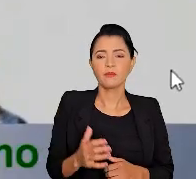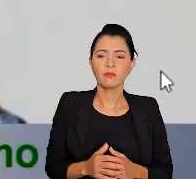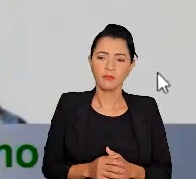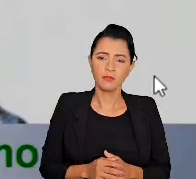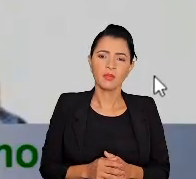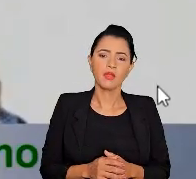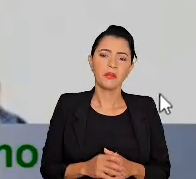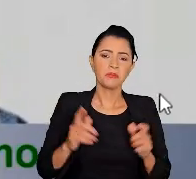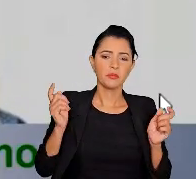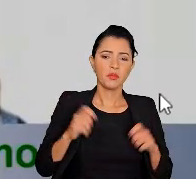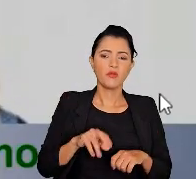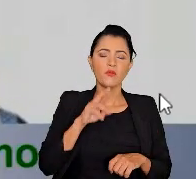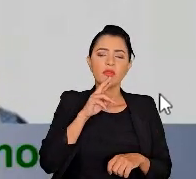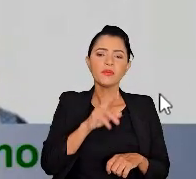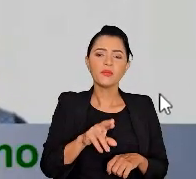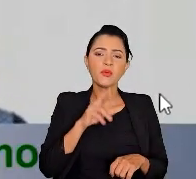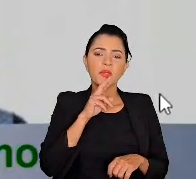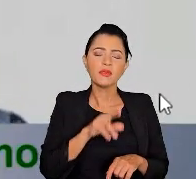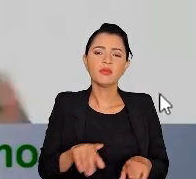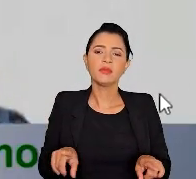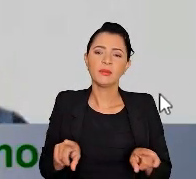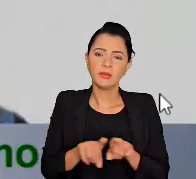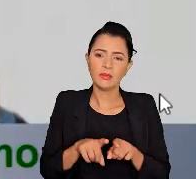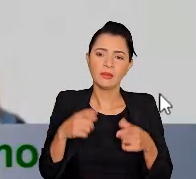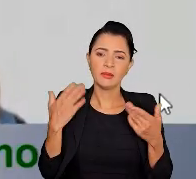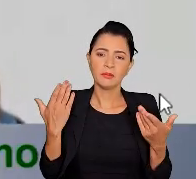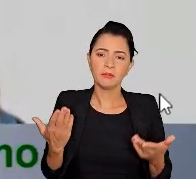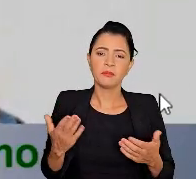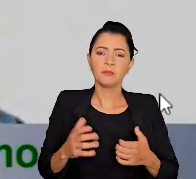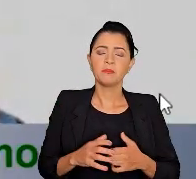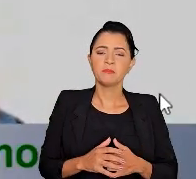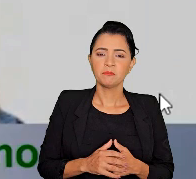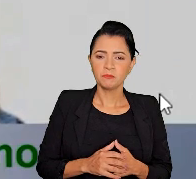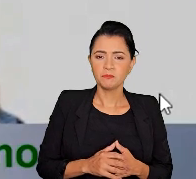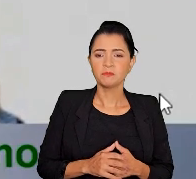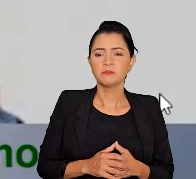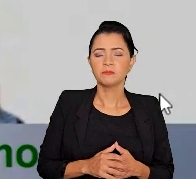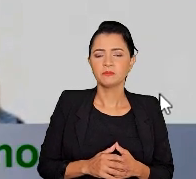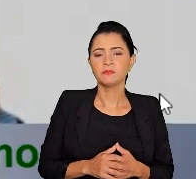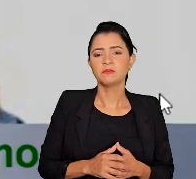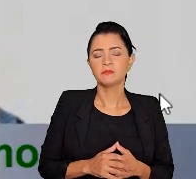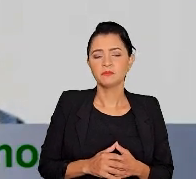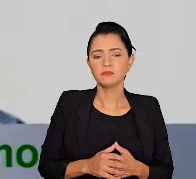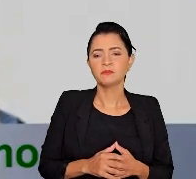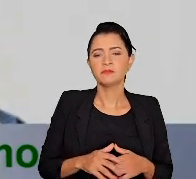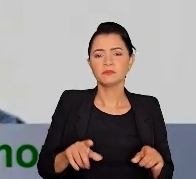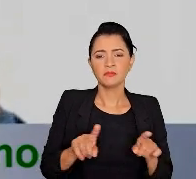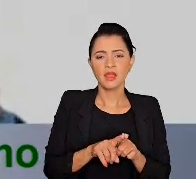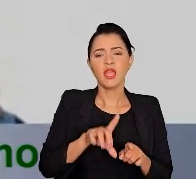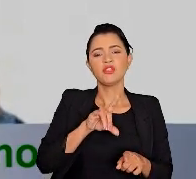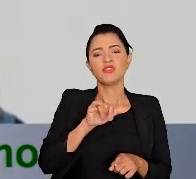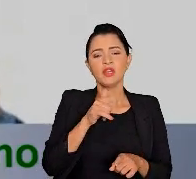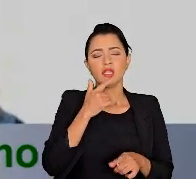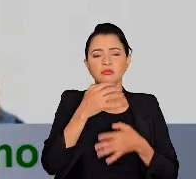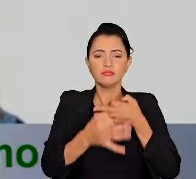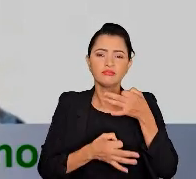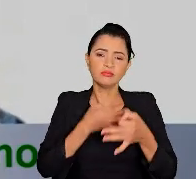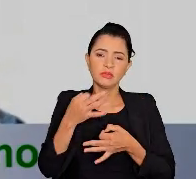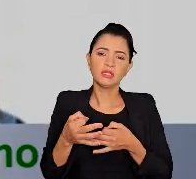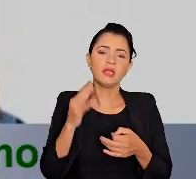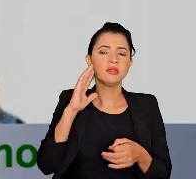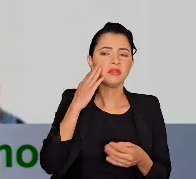do possível, respondê-las, e também, tanto o senhor quanto a doutora Diana, fazerem os comentários que